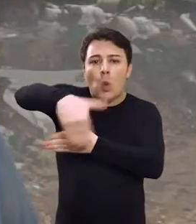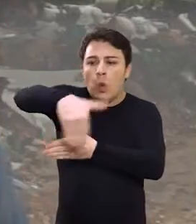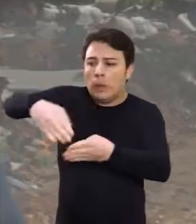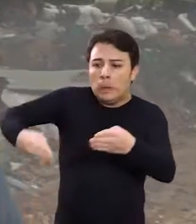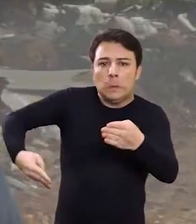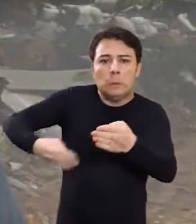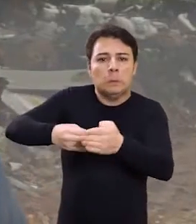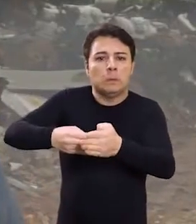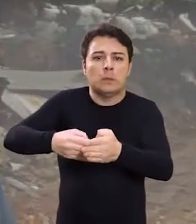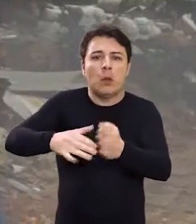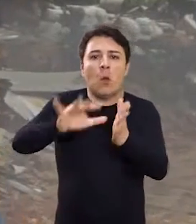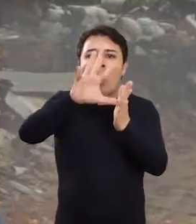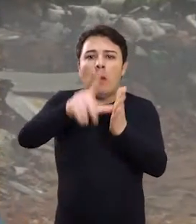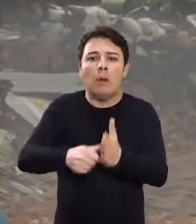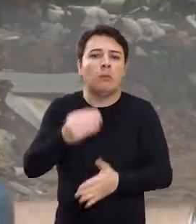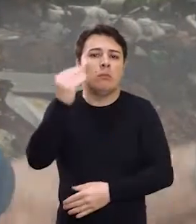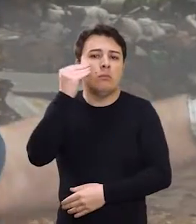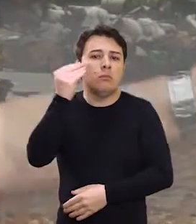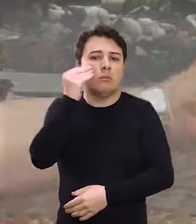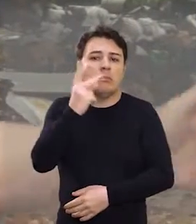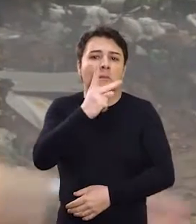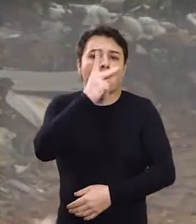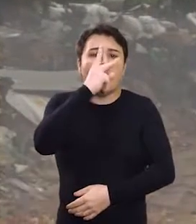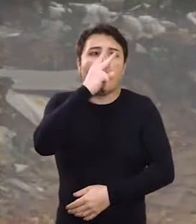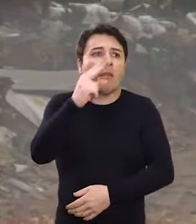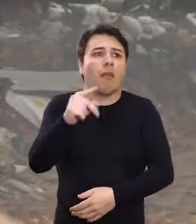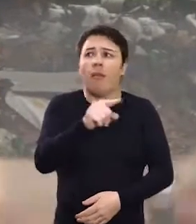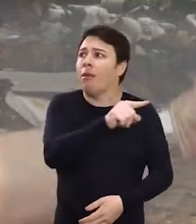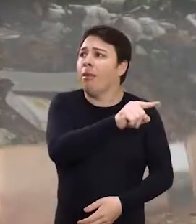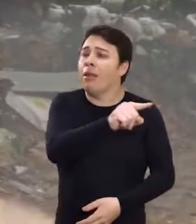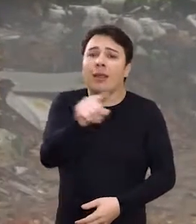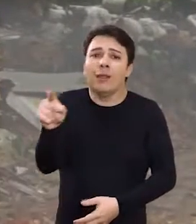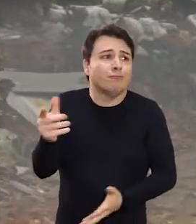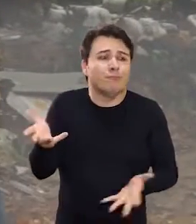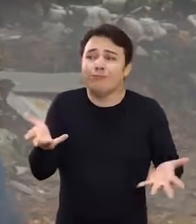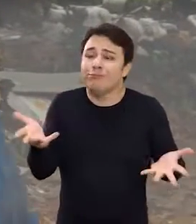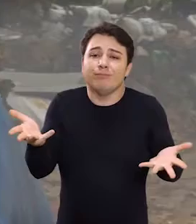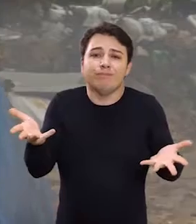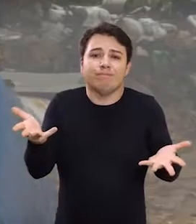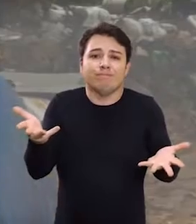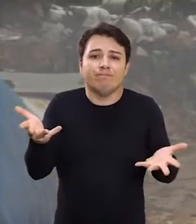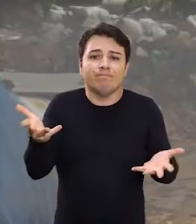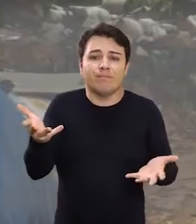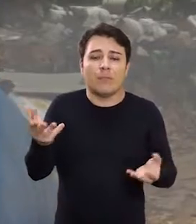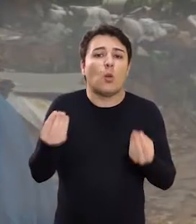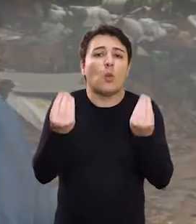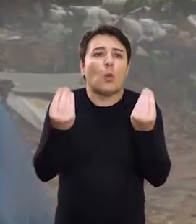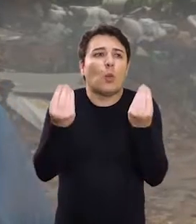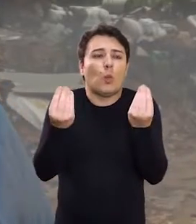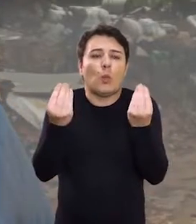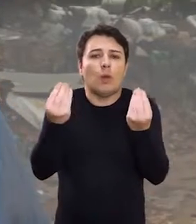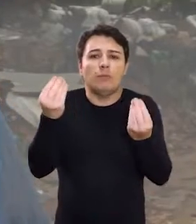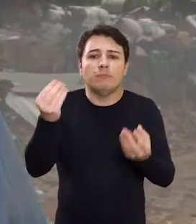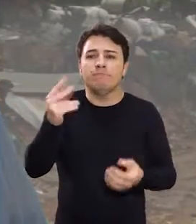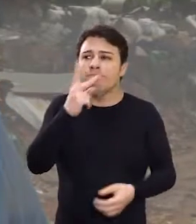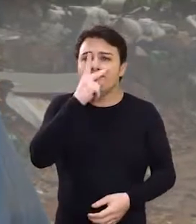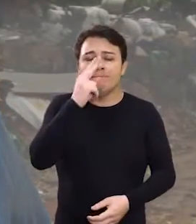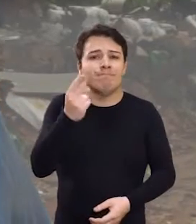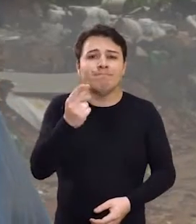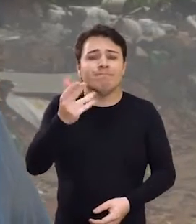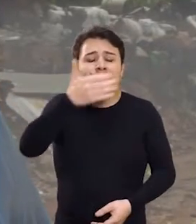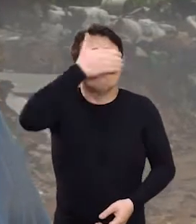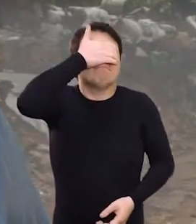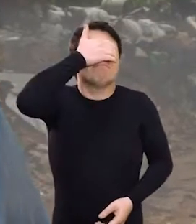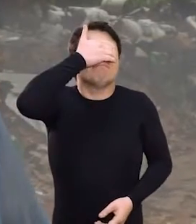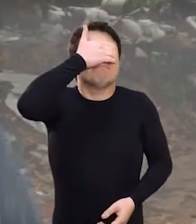droga Então hoje eles pois faz barreira com um galho aqui no meio da pista para assaltar as